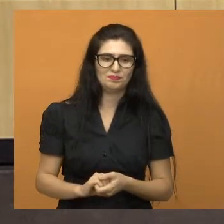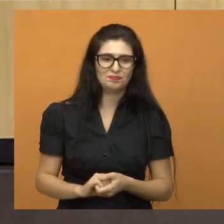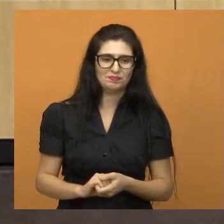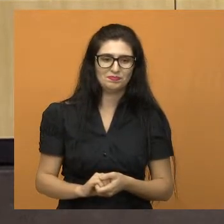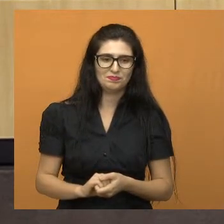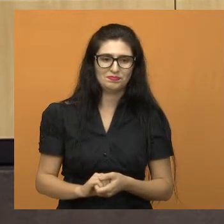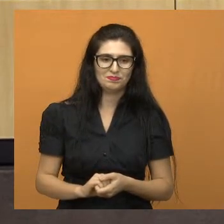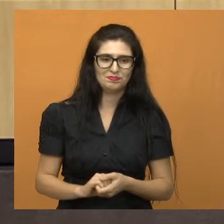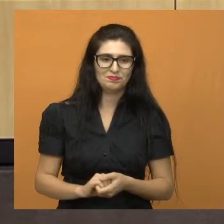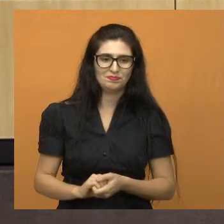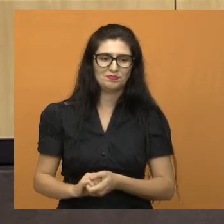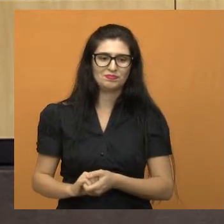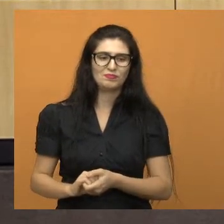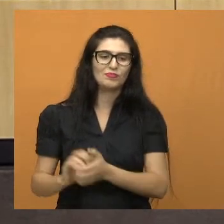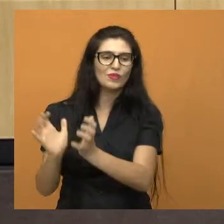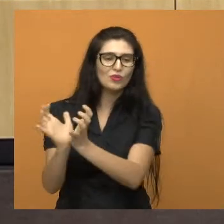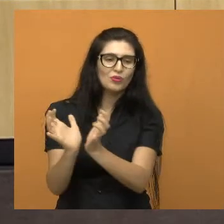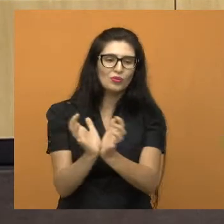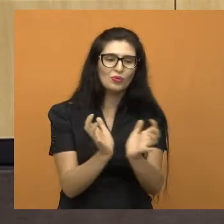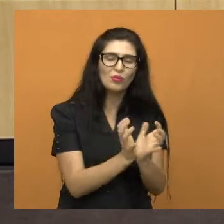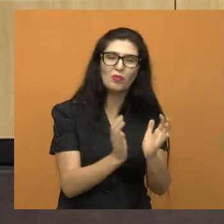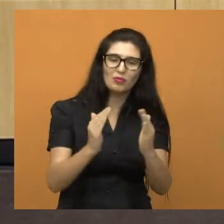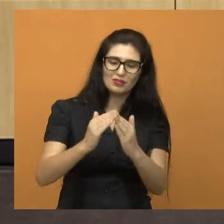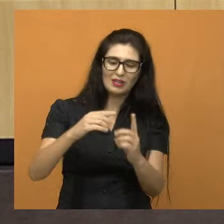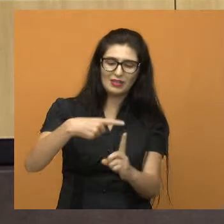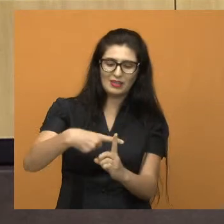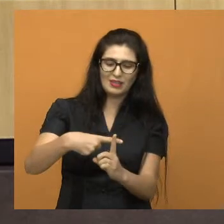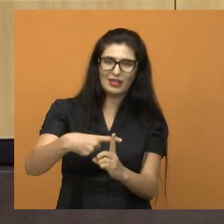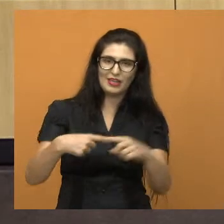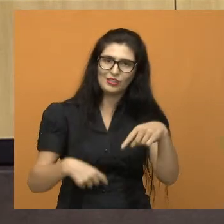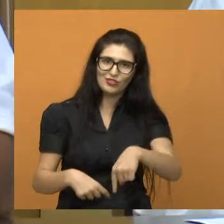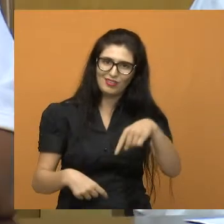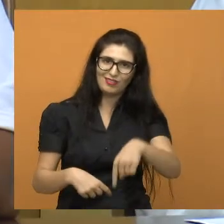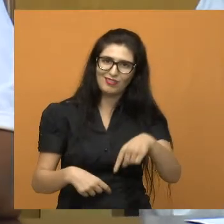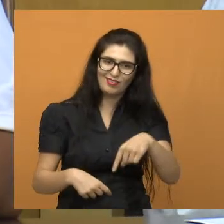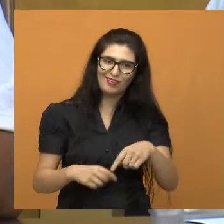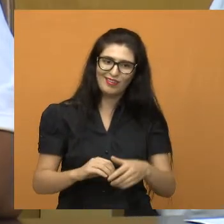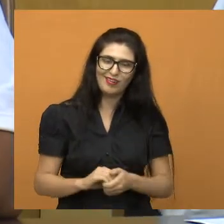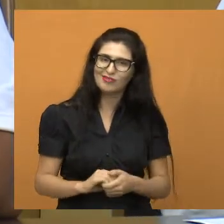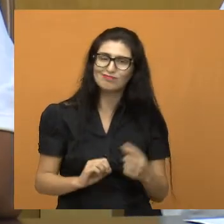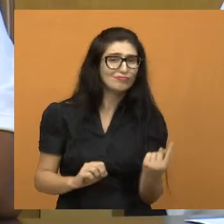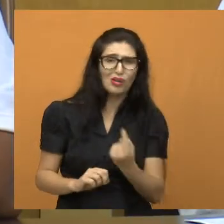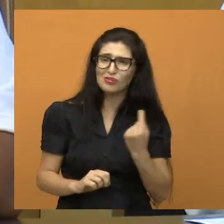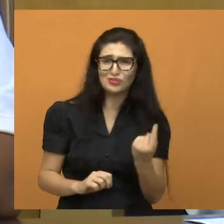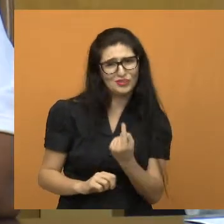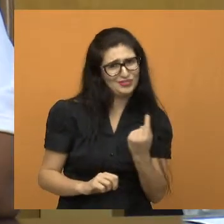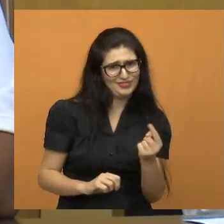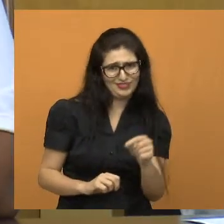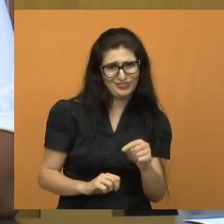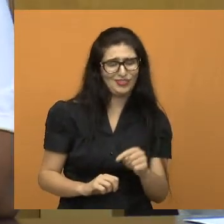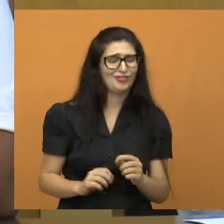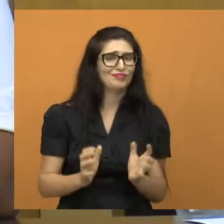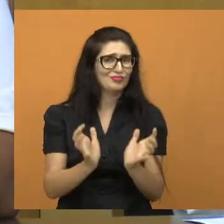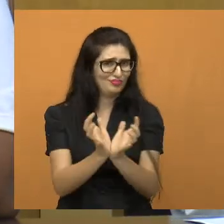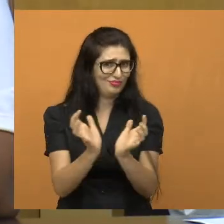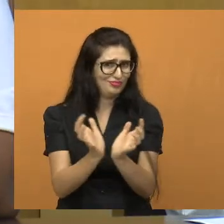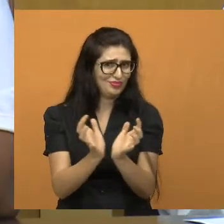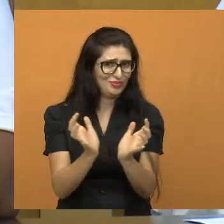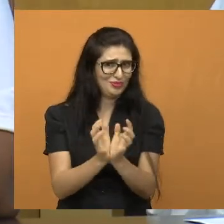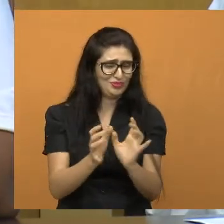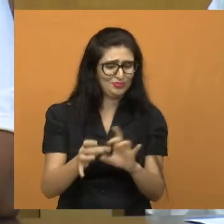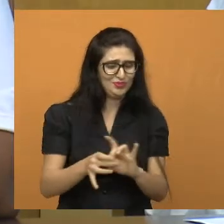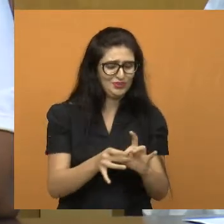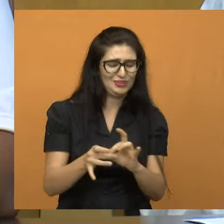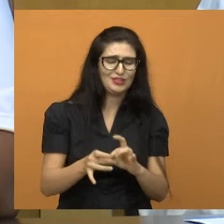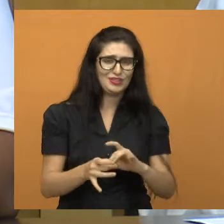nossa comissão diocesana, que tem várias pessoas aqui da comissão, eu não sou sozinho nessa coordenação, nós temos